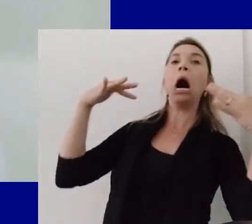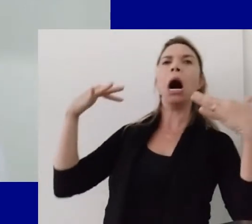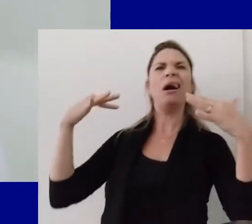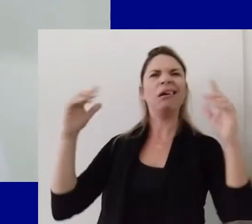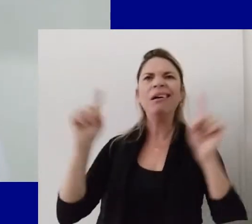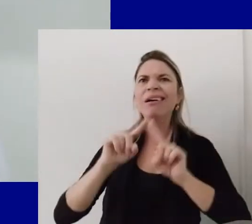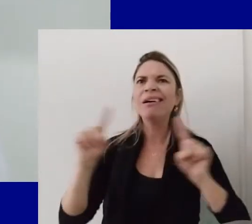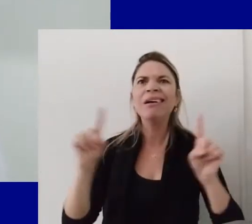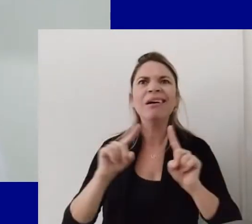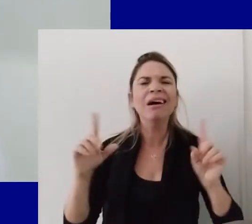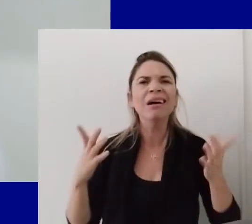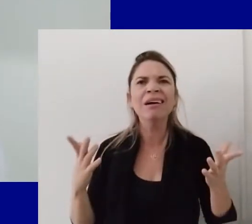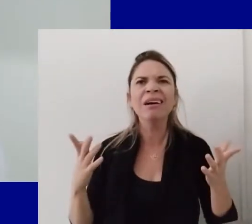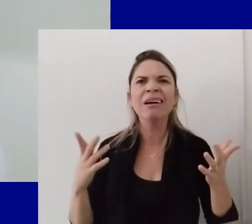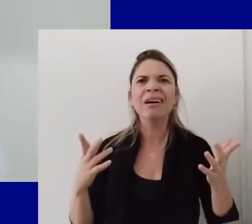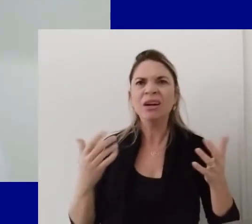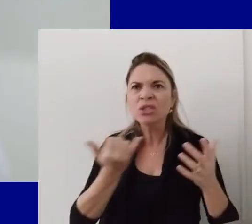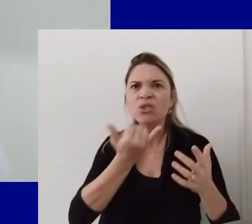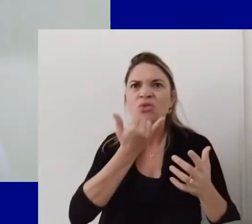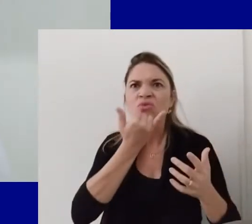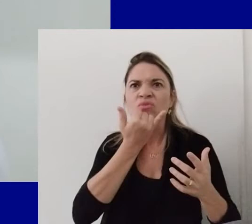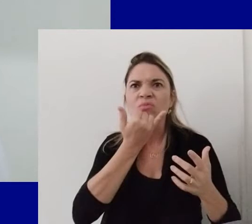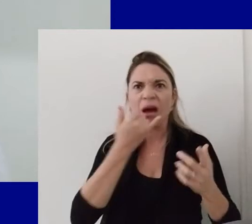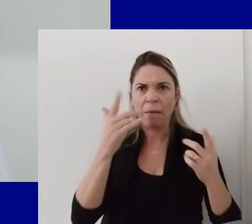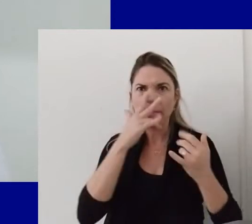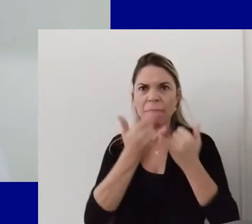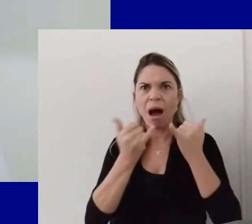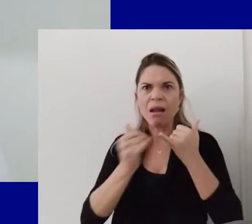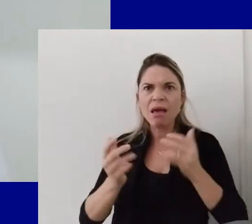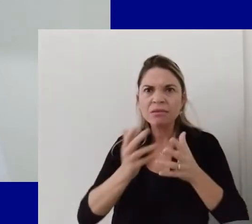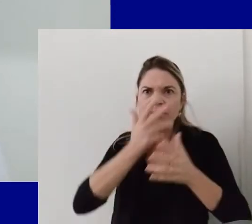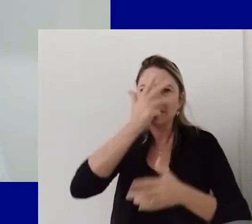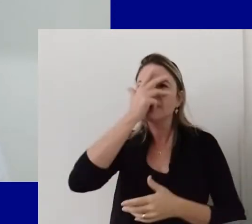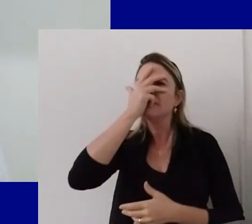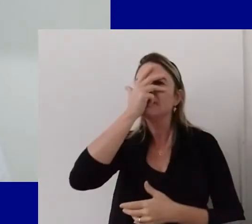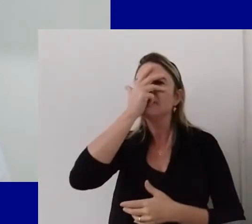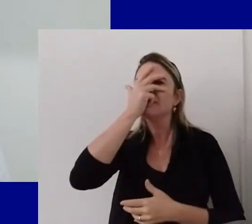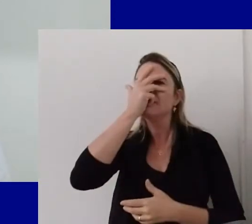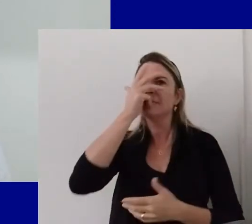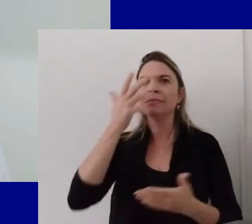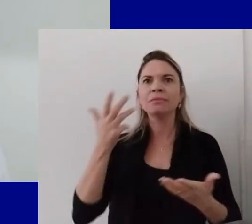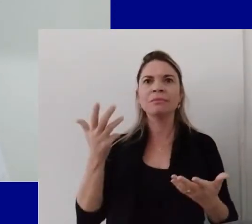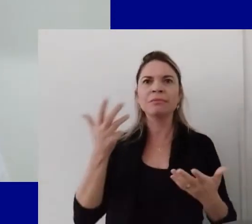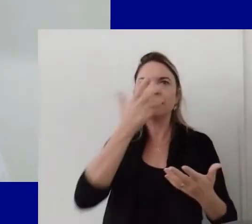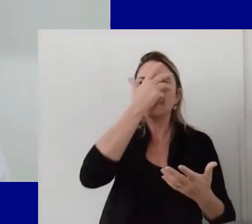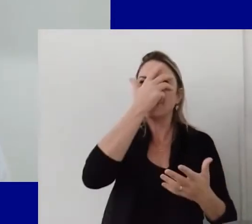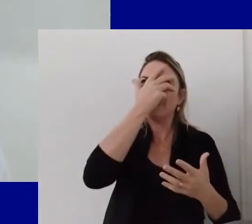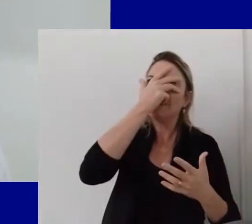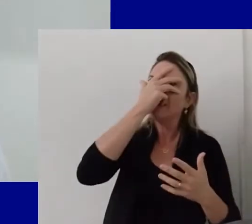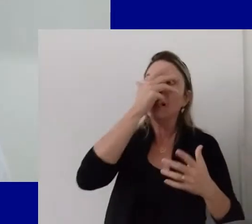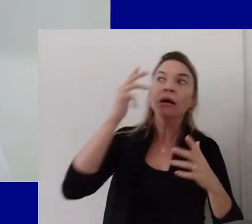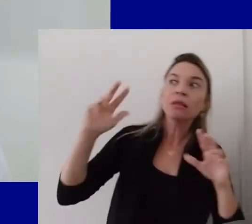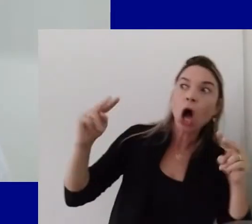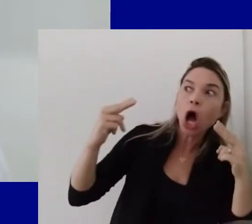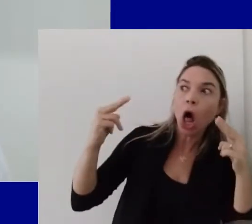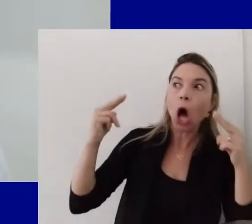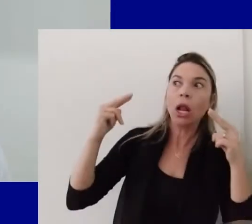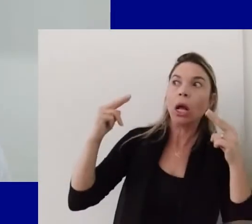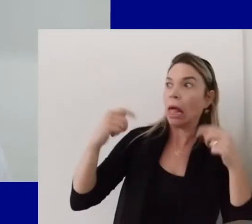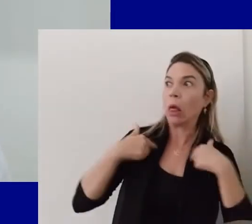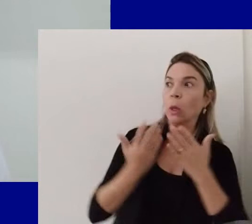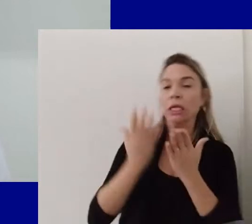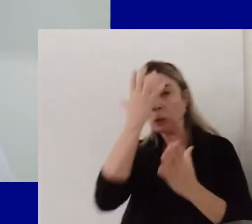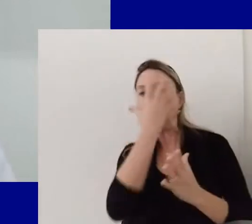revelados de fato na nossa natureza pecaminosa, na nossa fraqueza, no nosso pecado,